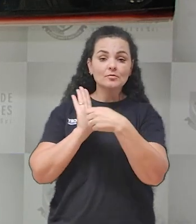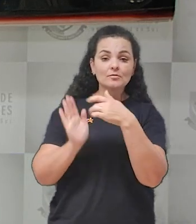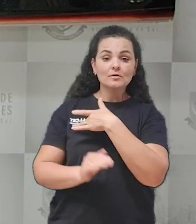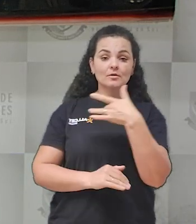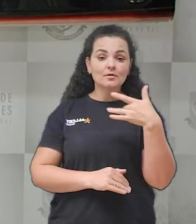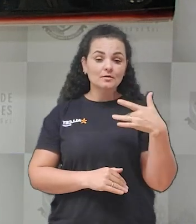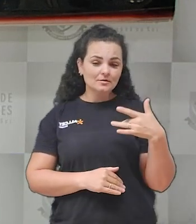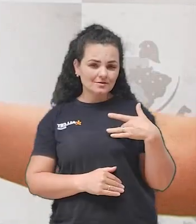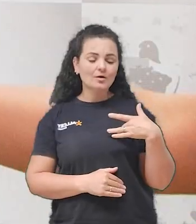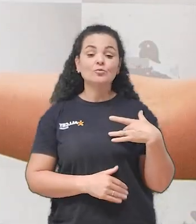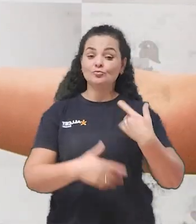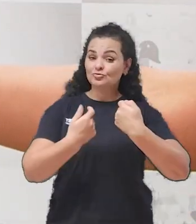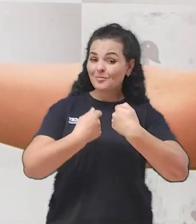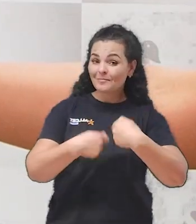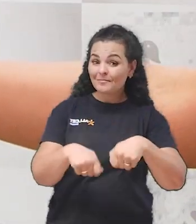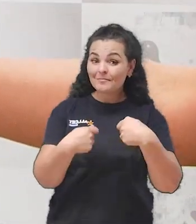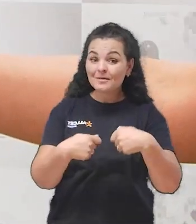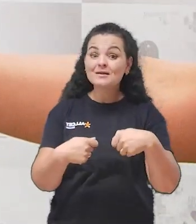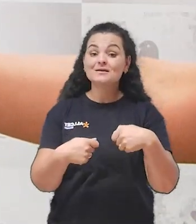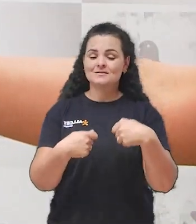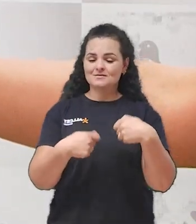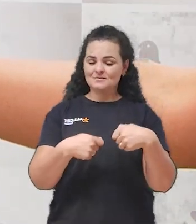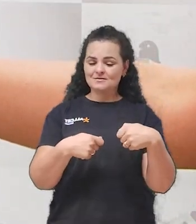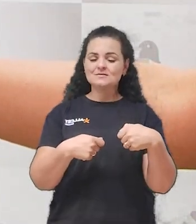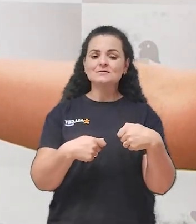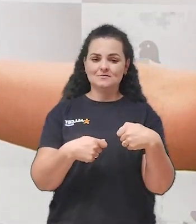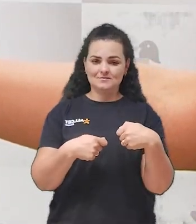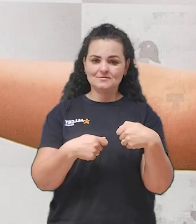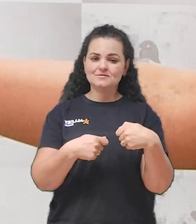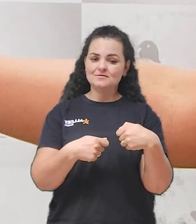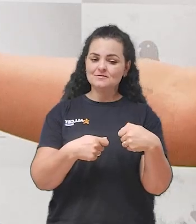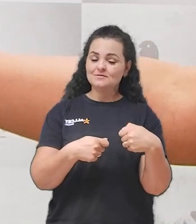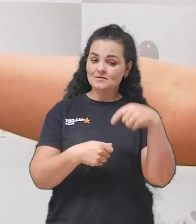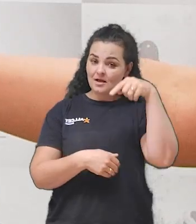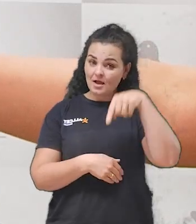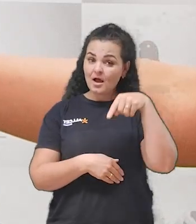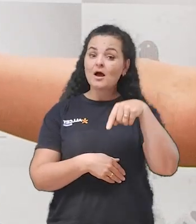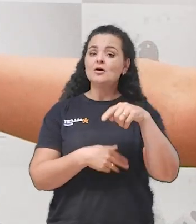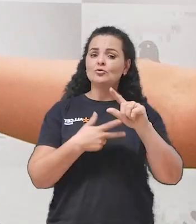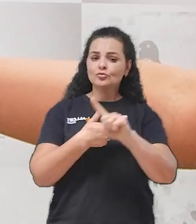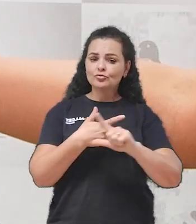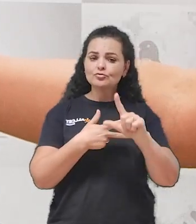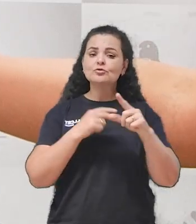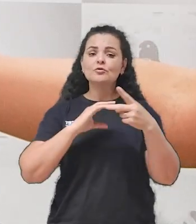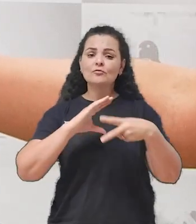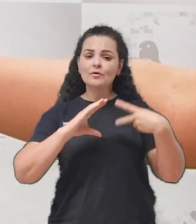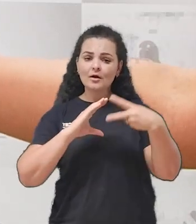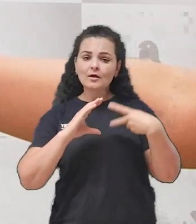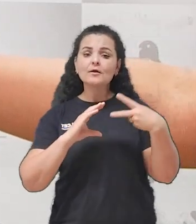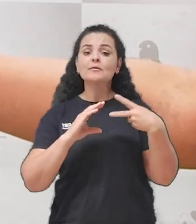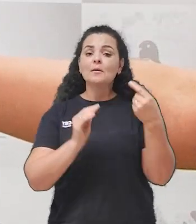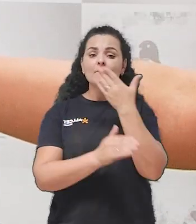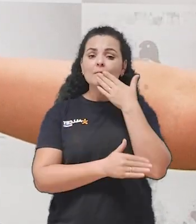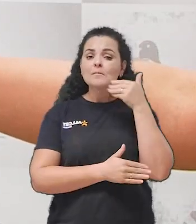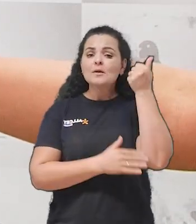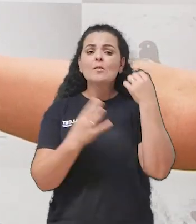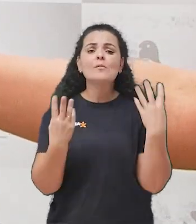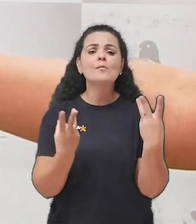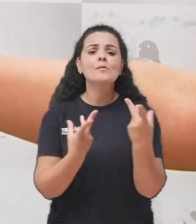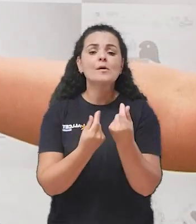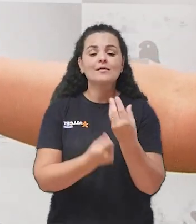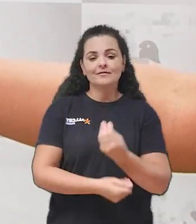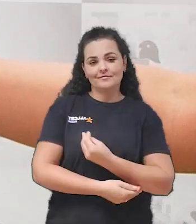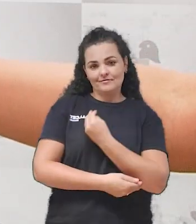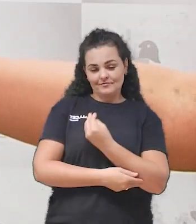área da saúde a pauta da Saúde precisa sempre ser levantada aqui na Câmara de Vereadores pelo legislativo justamente para